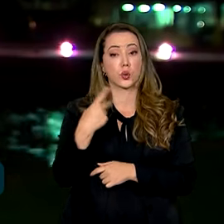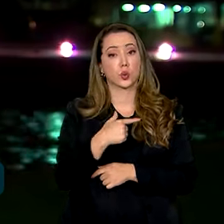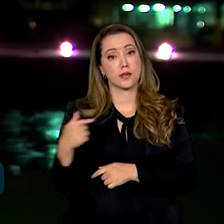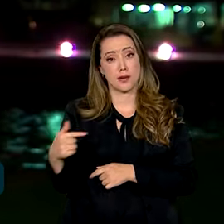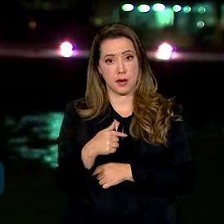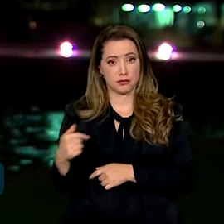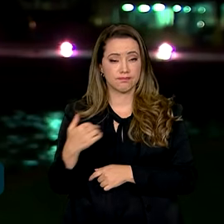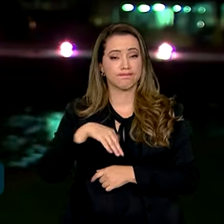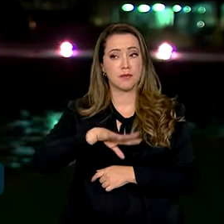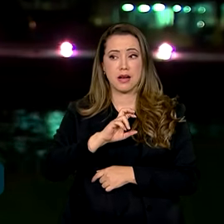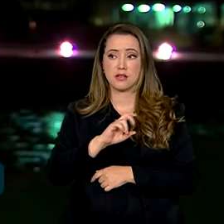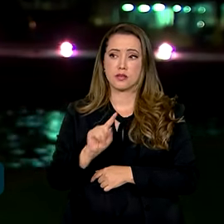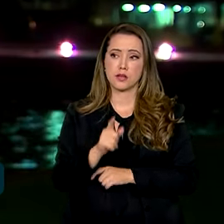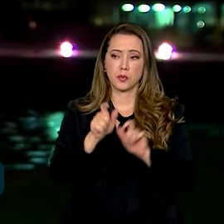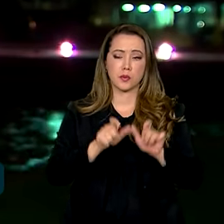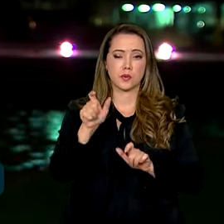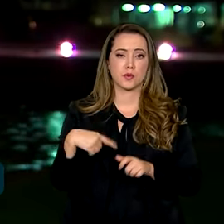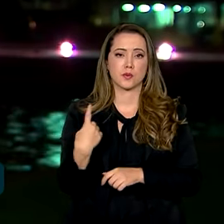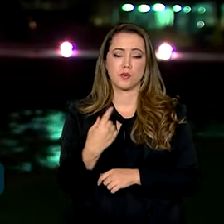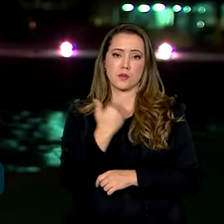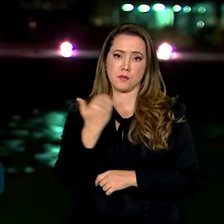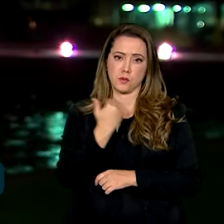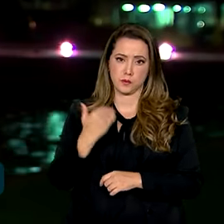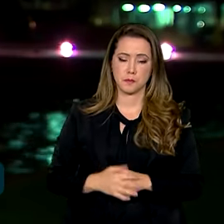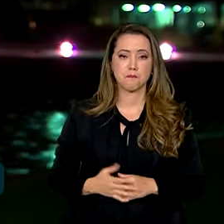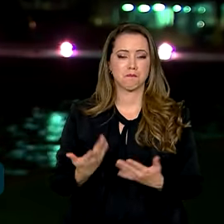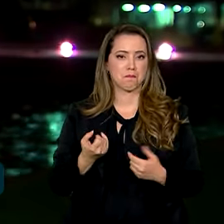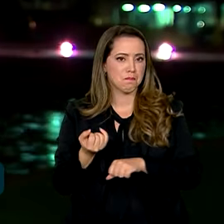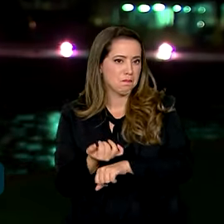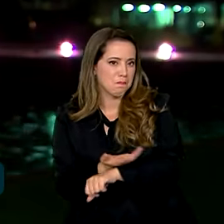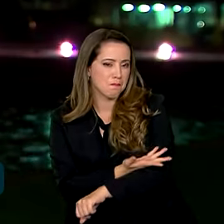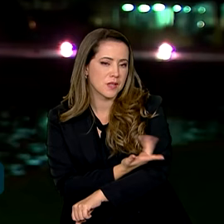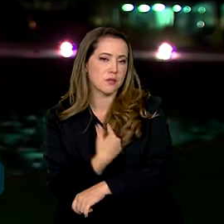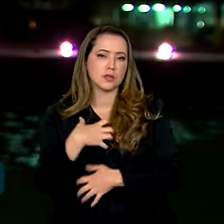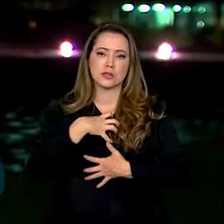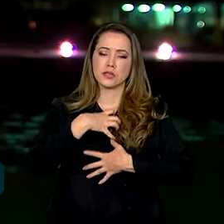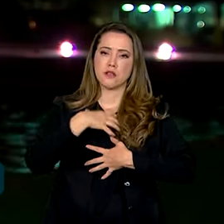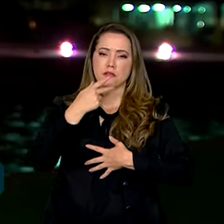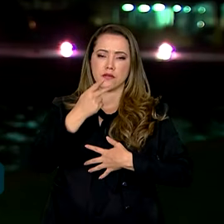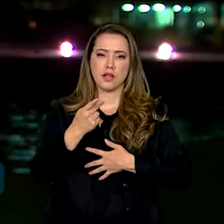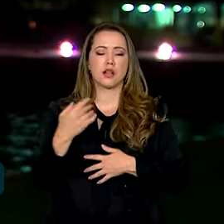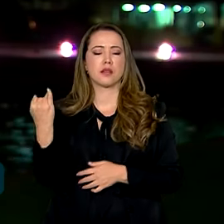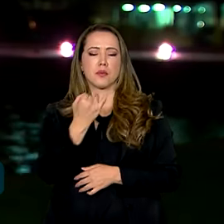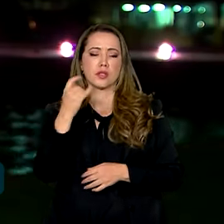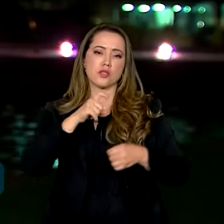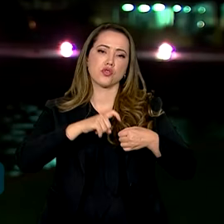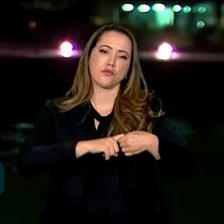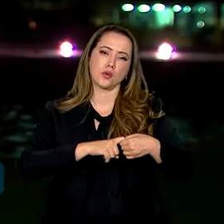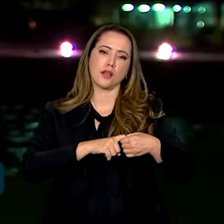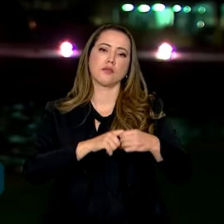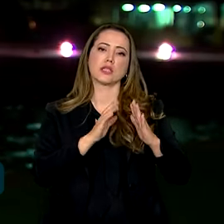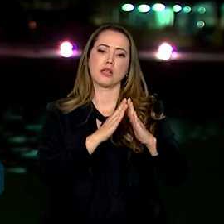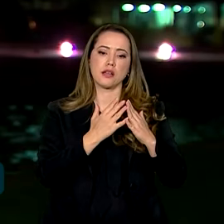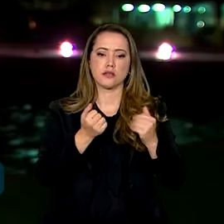semanas e mais de 5 mil mortes. Emocionados, os passageiros falaram da sensação de voltar para casa. As imagens são